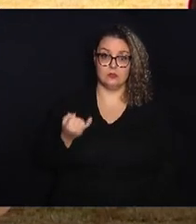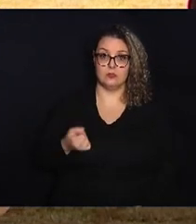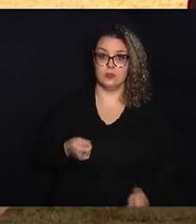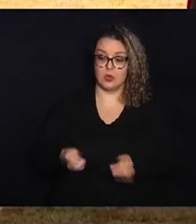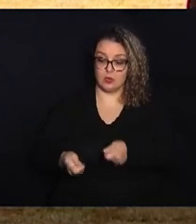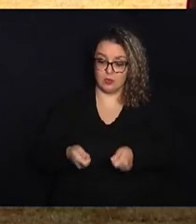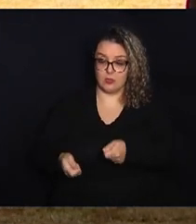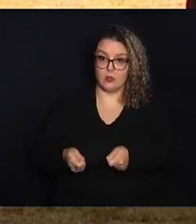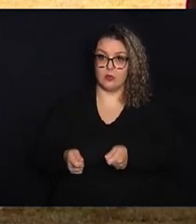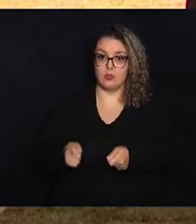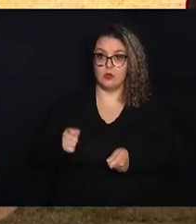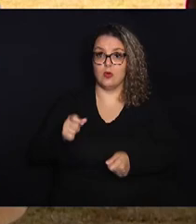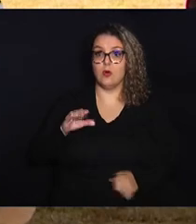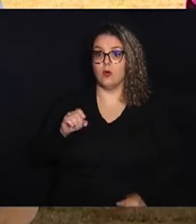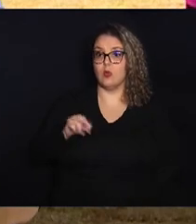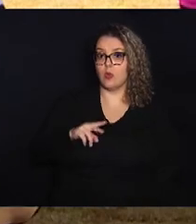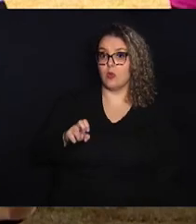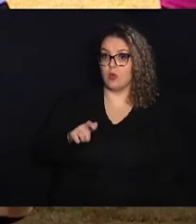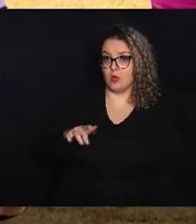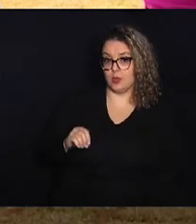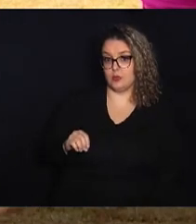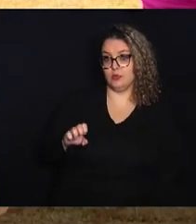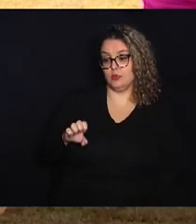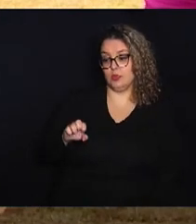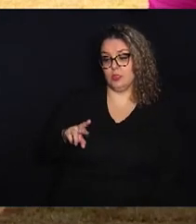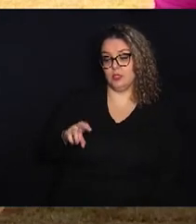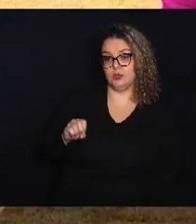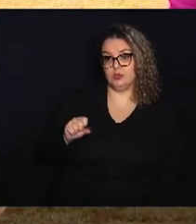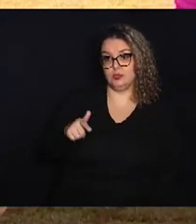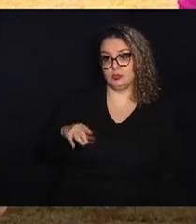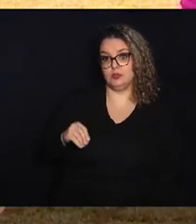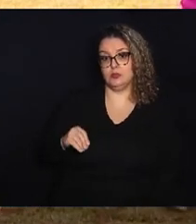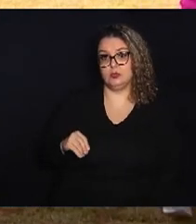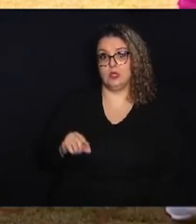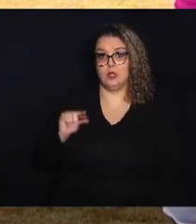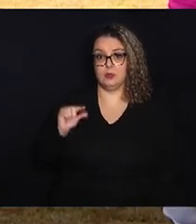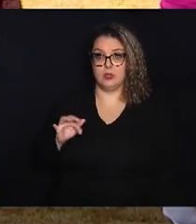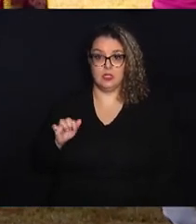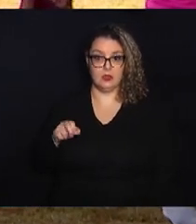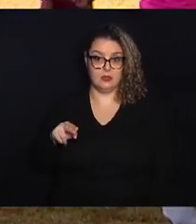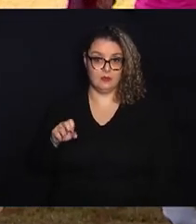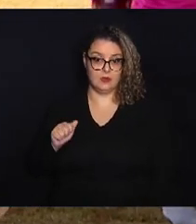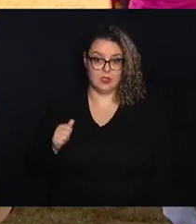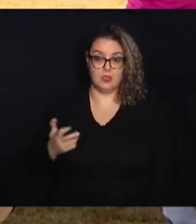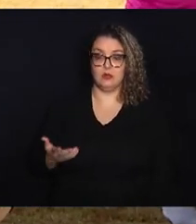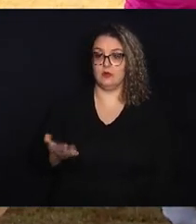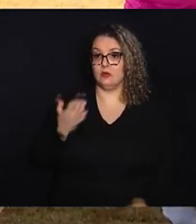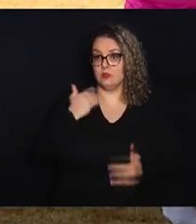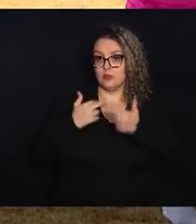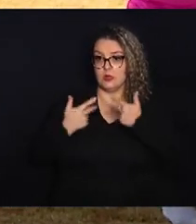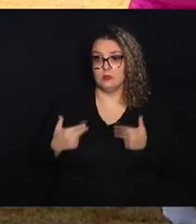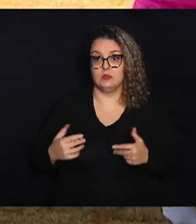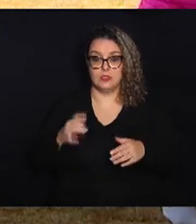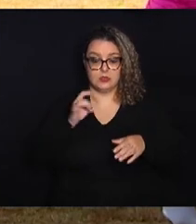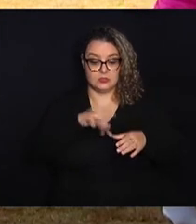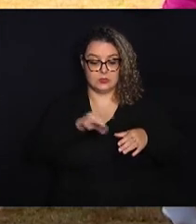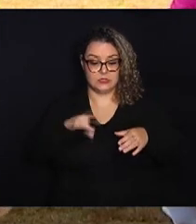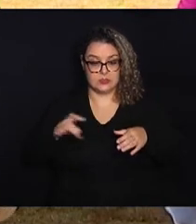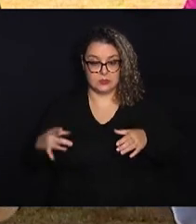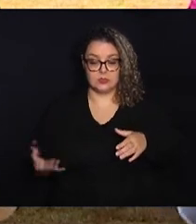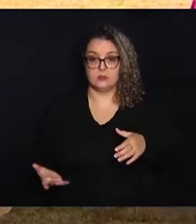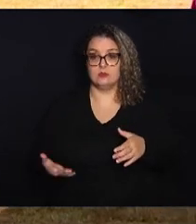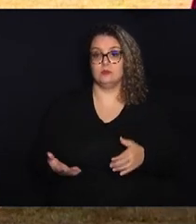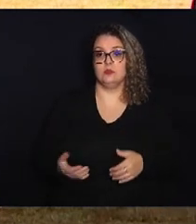córrego, erosão, para atrair a pequena fauna, que vão se alimentar de sementes, que vão